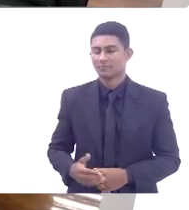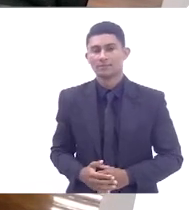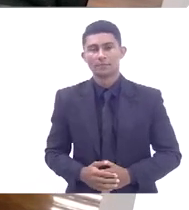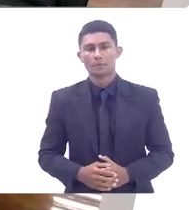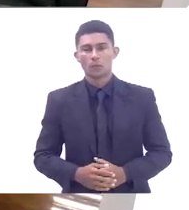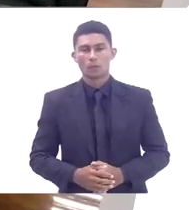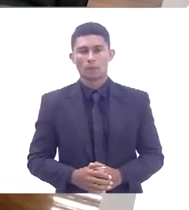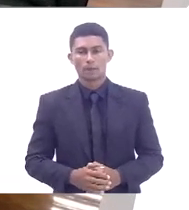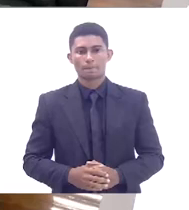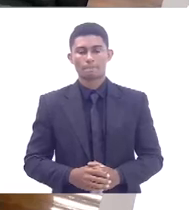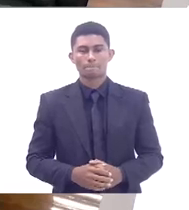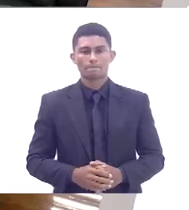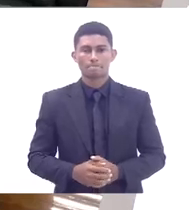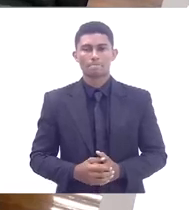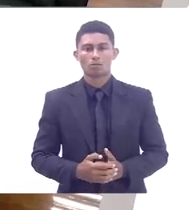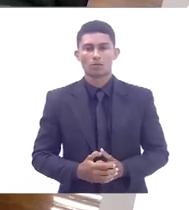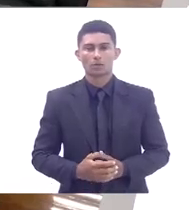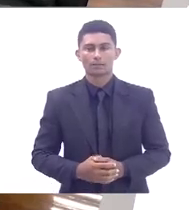e